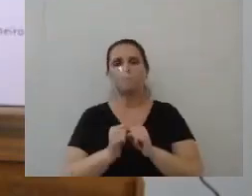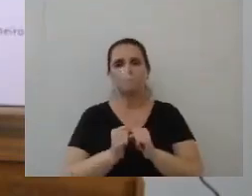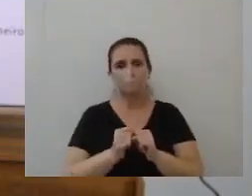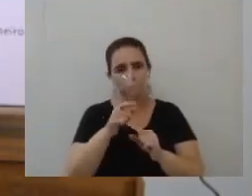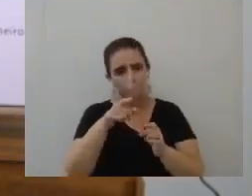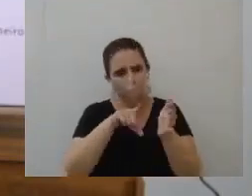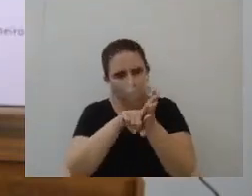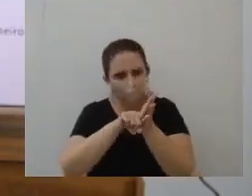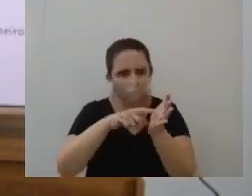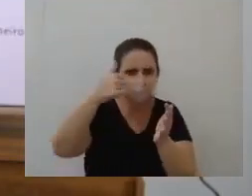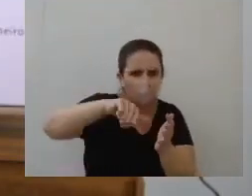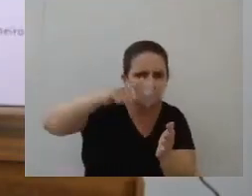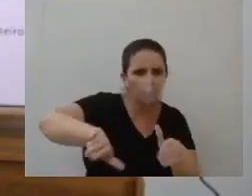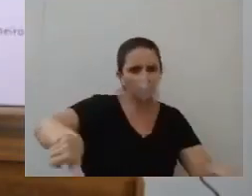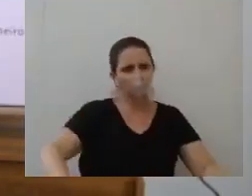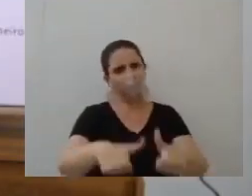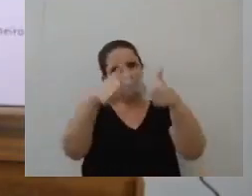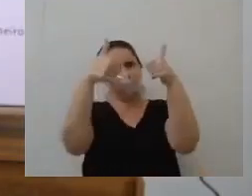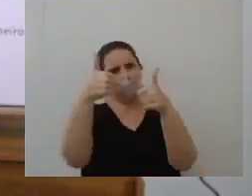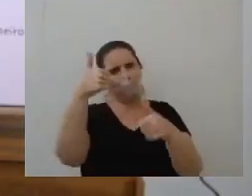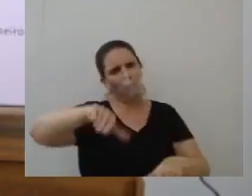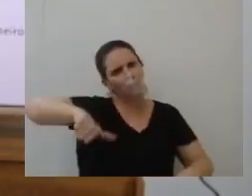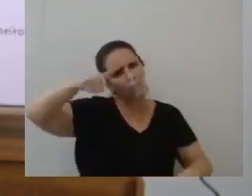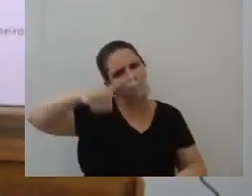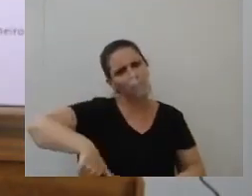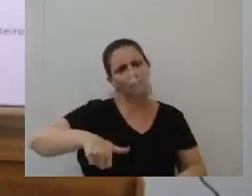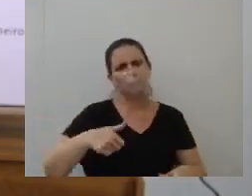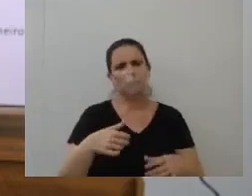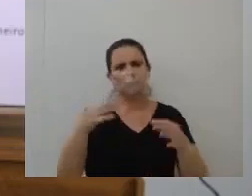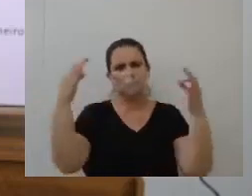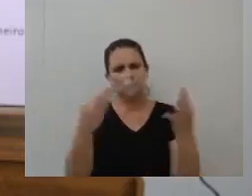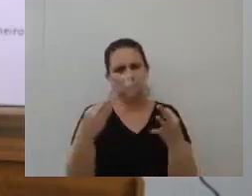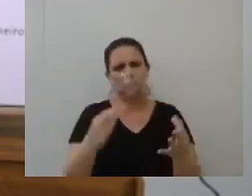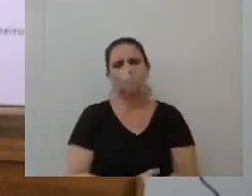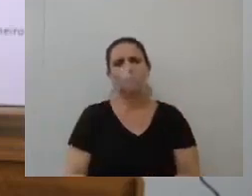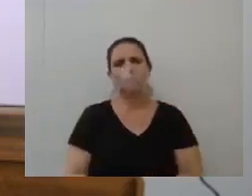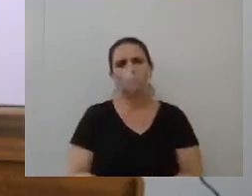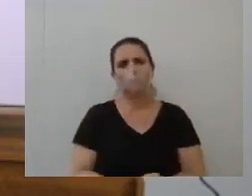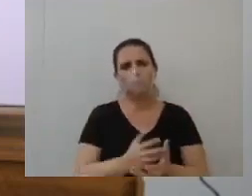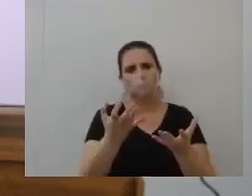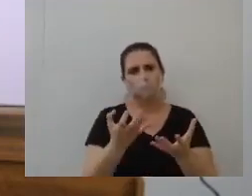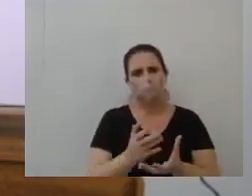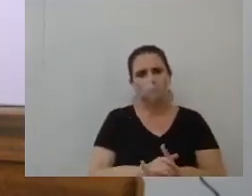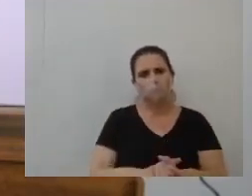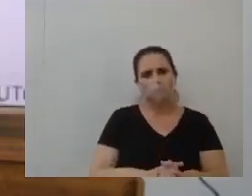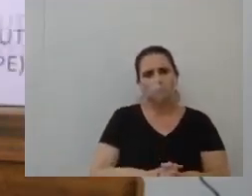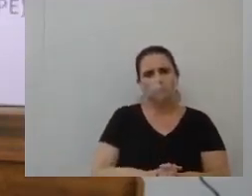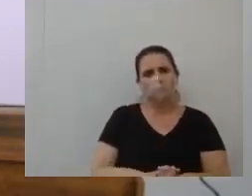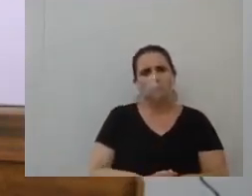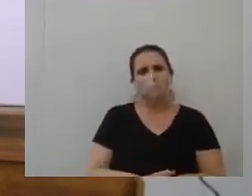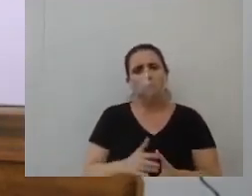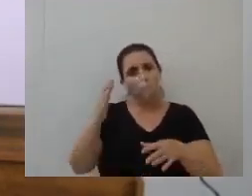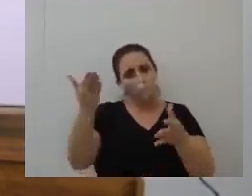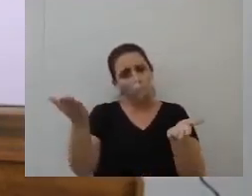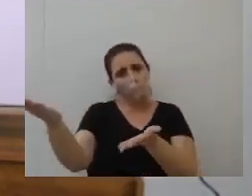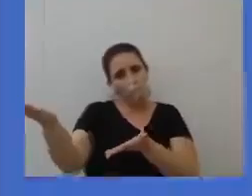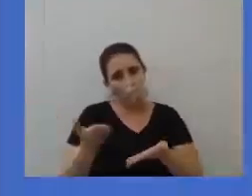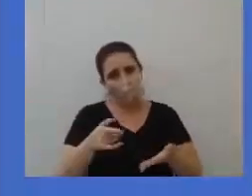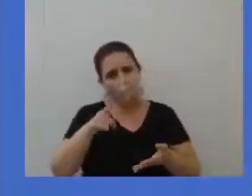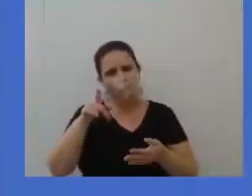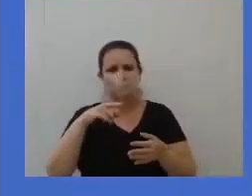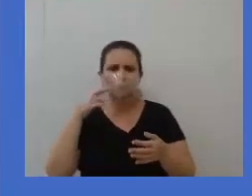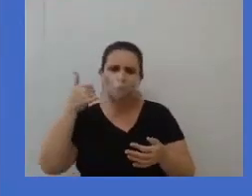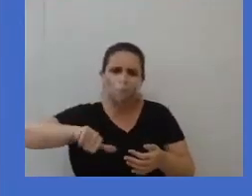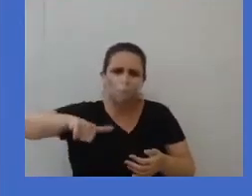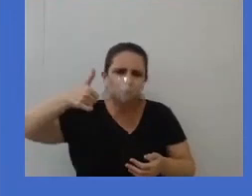isso, a gente analisa muito melhor, a gente avalia com muito mais precisão. Eu quero chamar vocês agora para